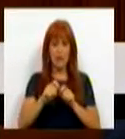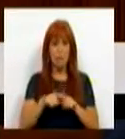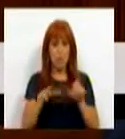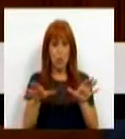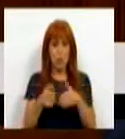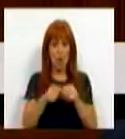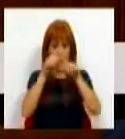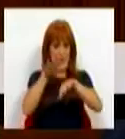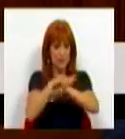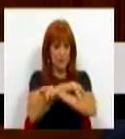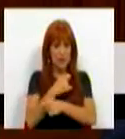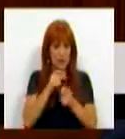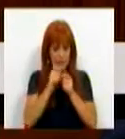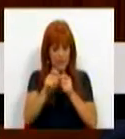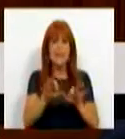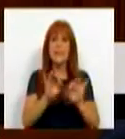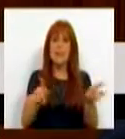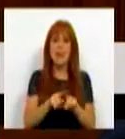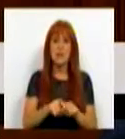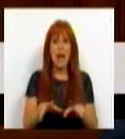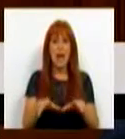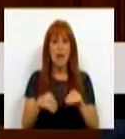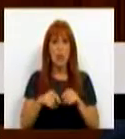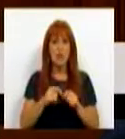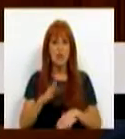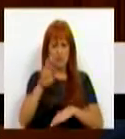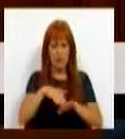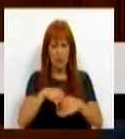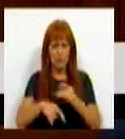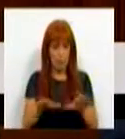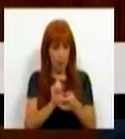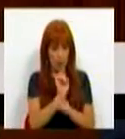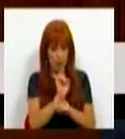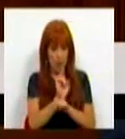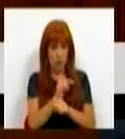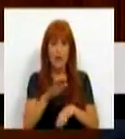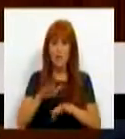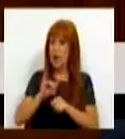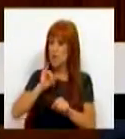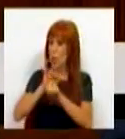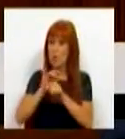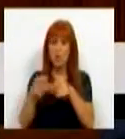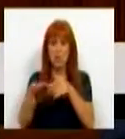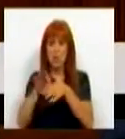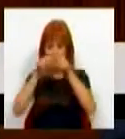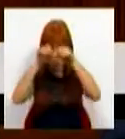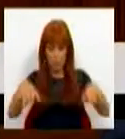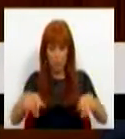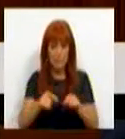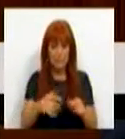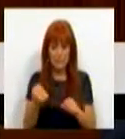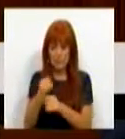órgão de administração, bem como das ações empreendidas por este órgão e pelos restantes colaboradores da